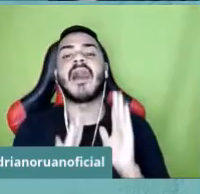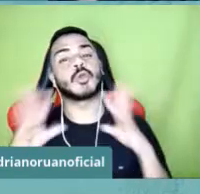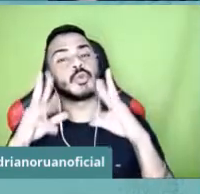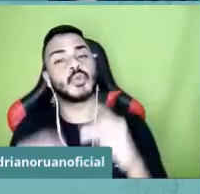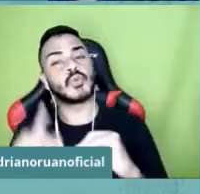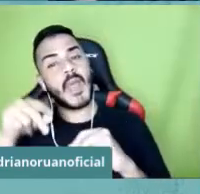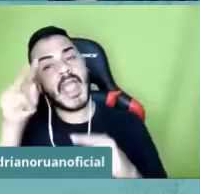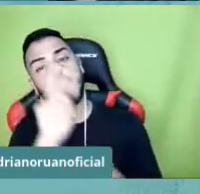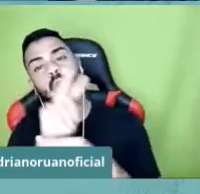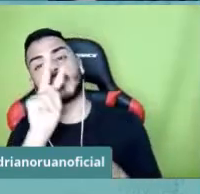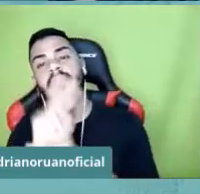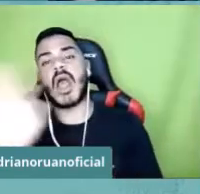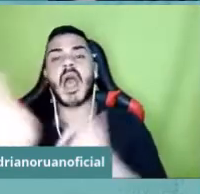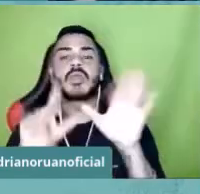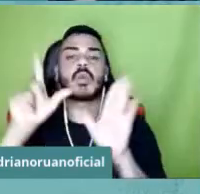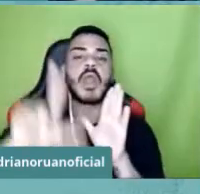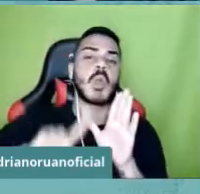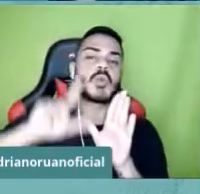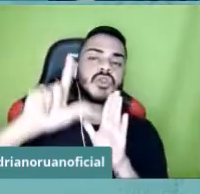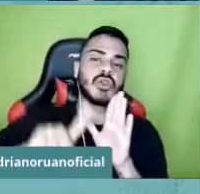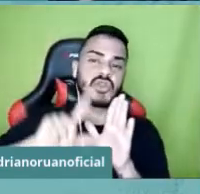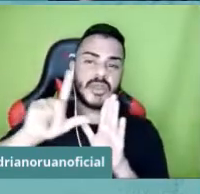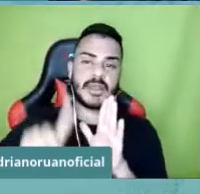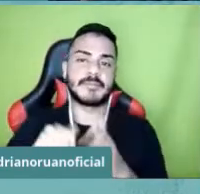e a logística, né?